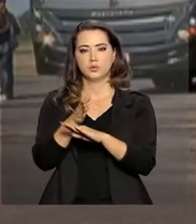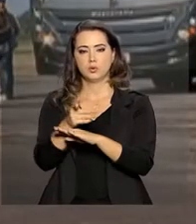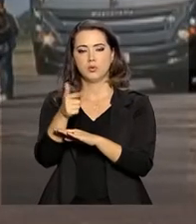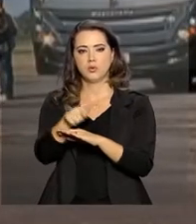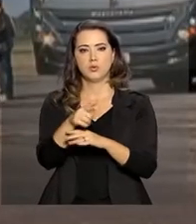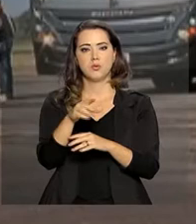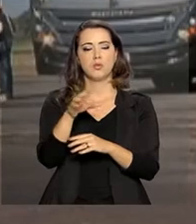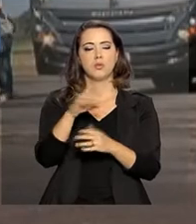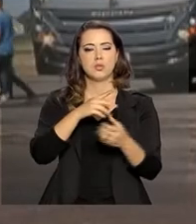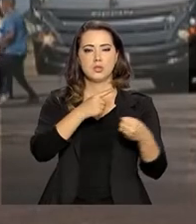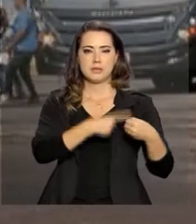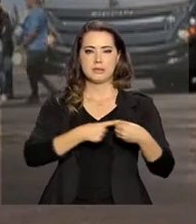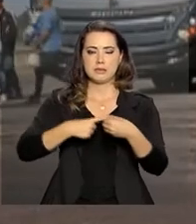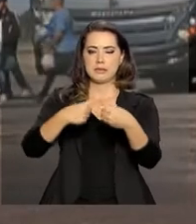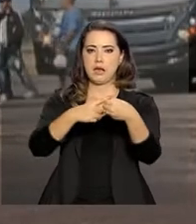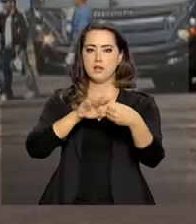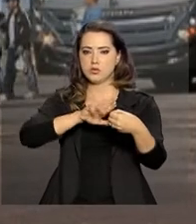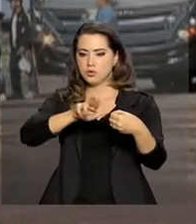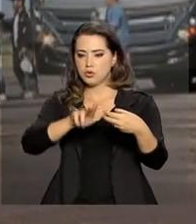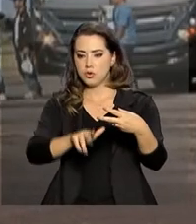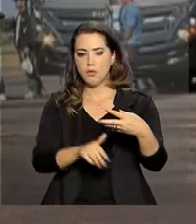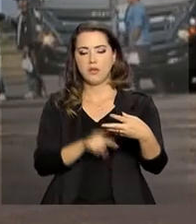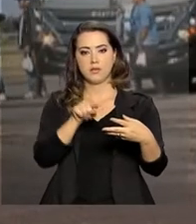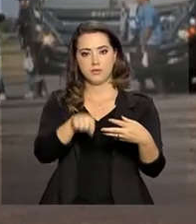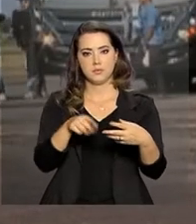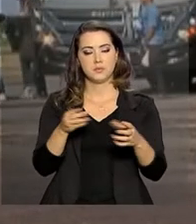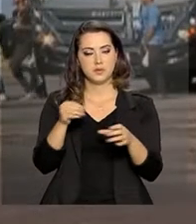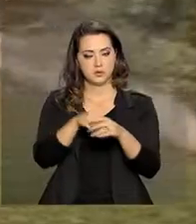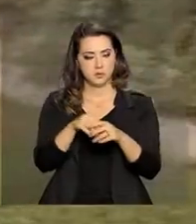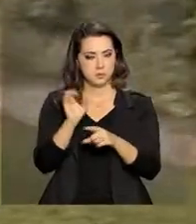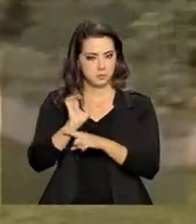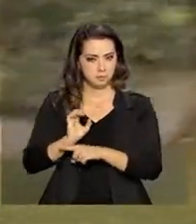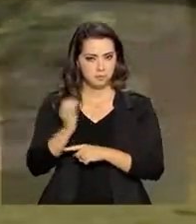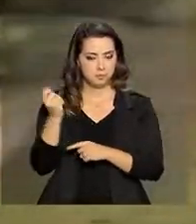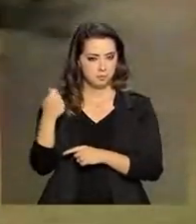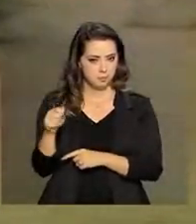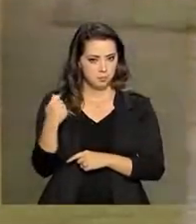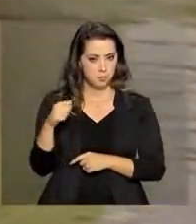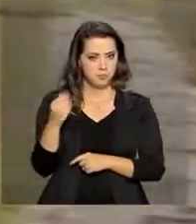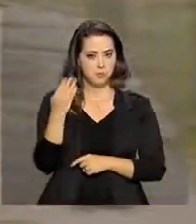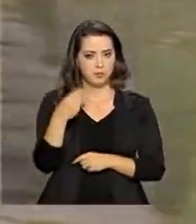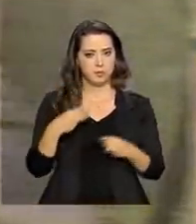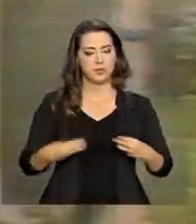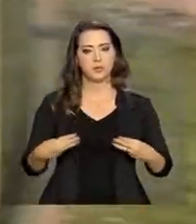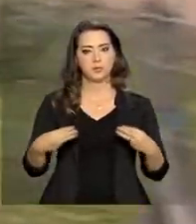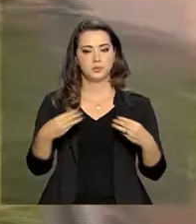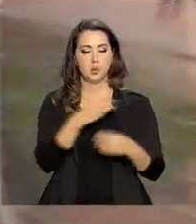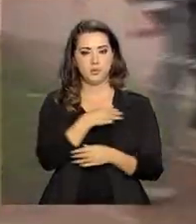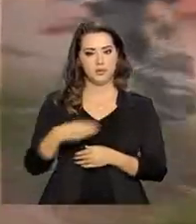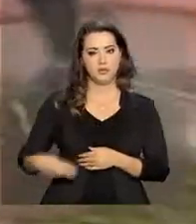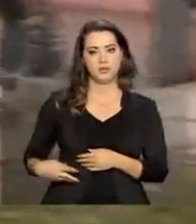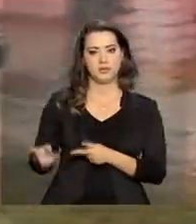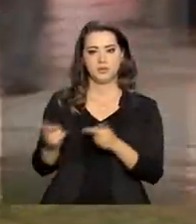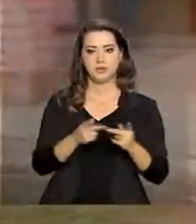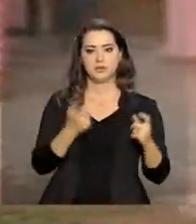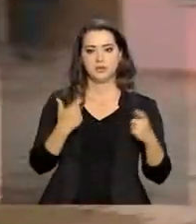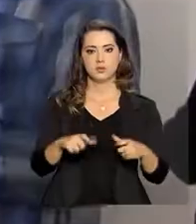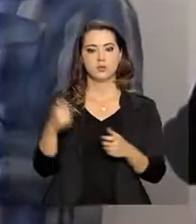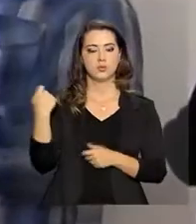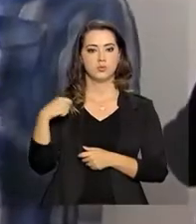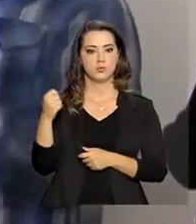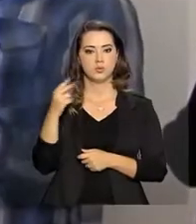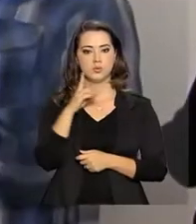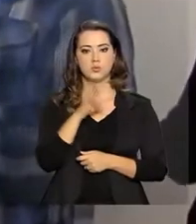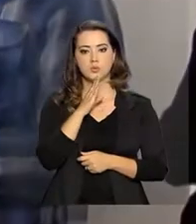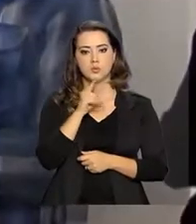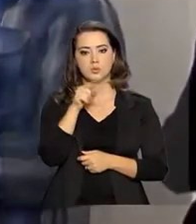para Esteio, Canoas e Cachoeirinha, também no Rio Grande do Sul. O ministro do Desenvolvimento Social visitou o abrigo em Porto Alegre